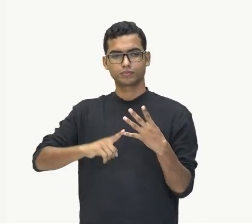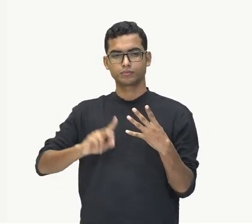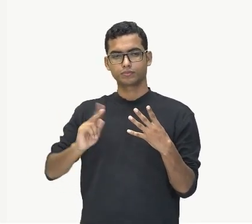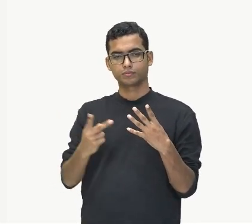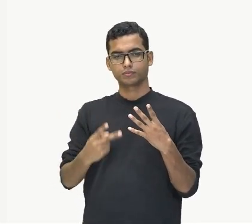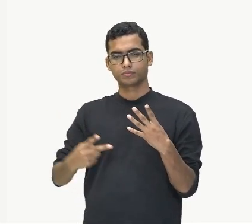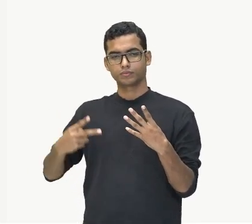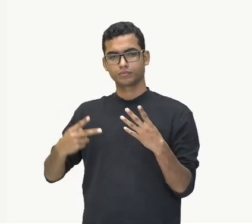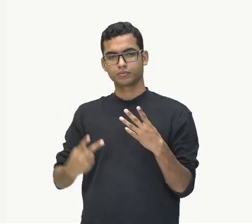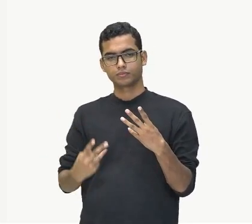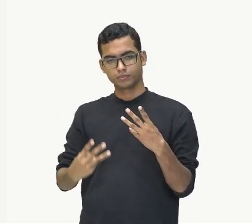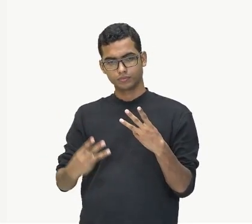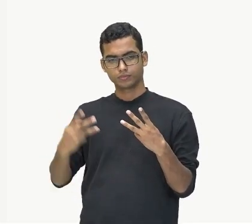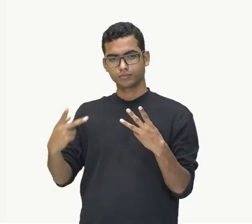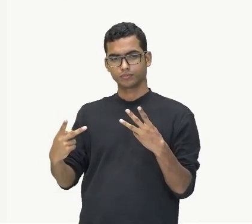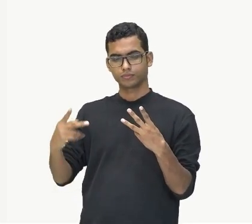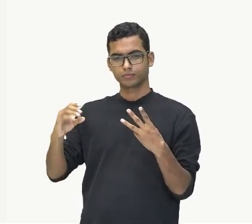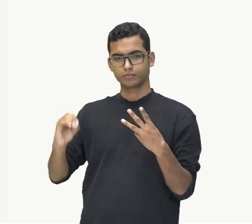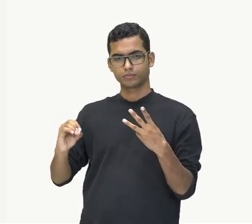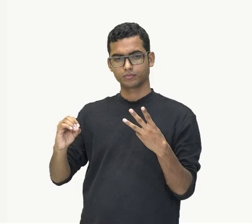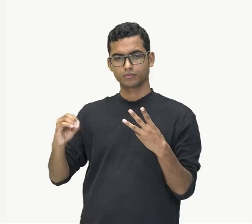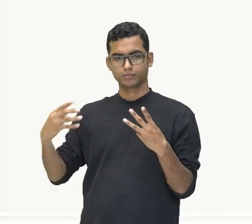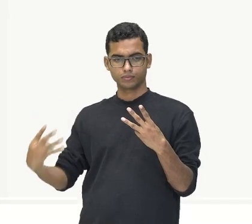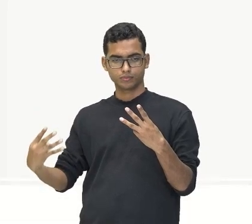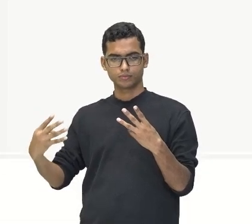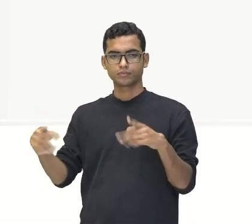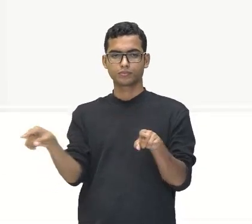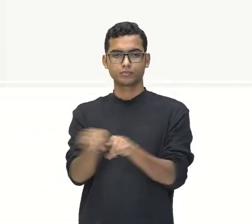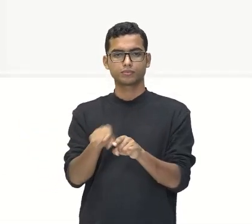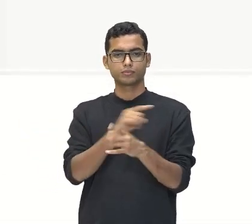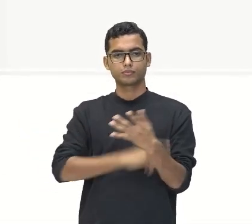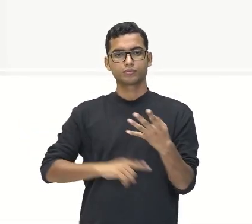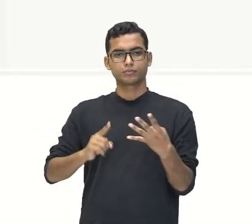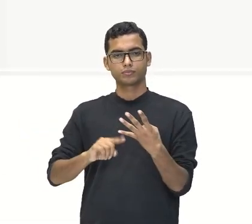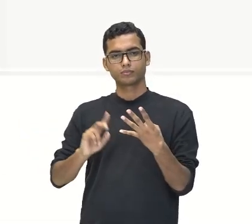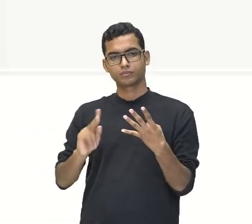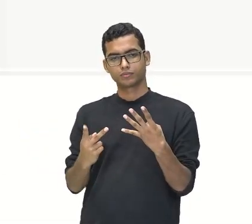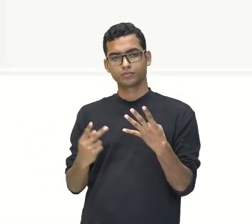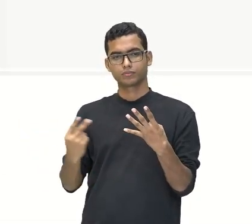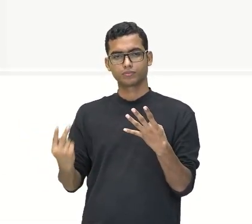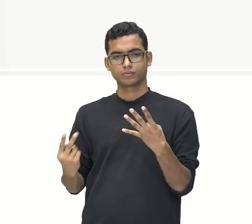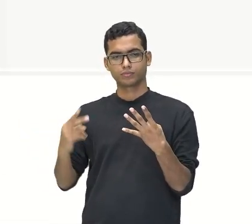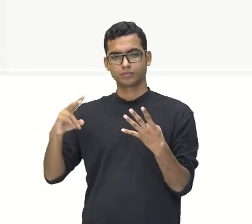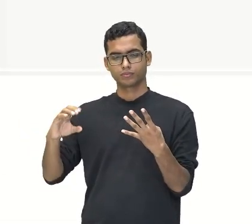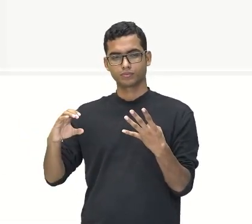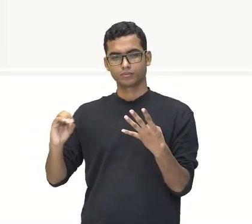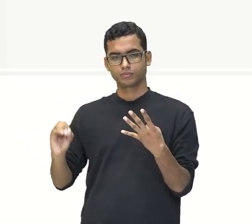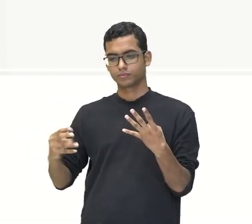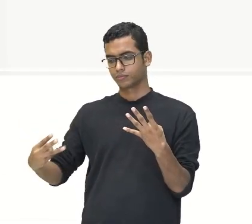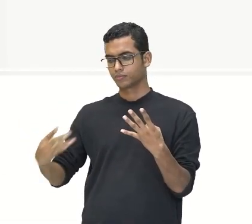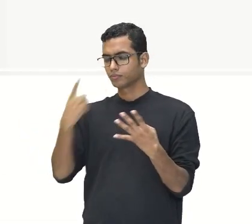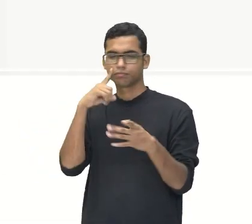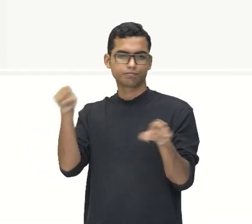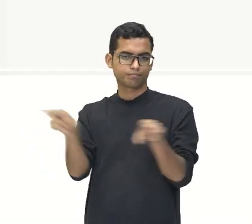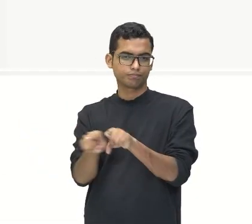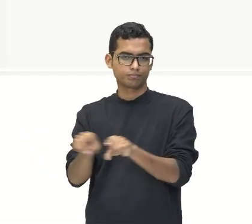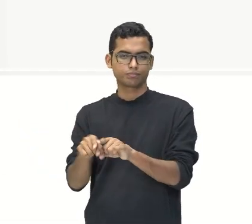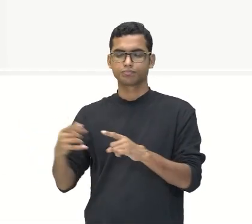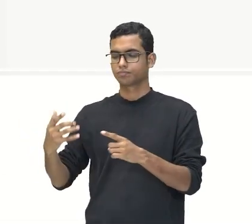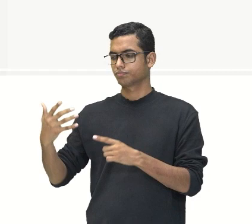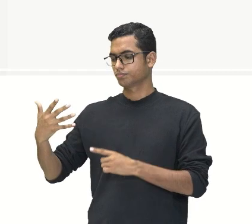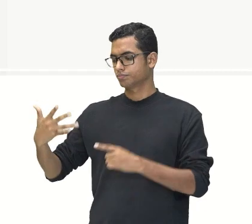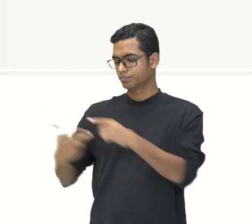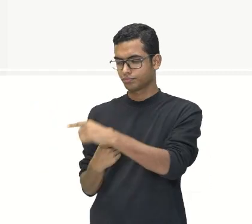carbônico. E eu vou mostrar aqui para vocês um ácido